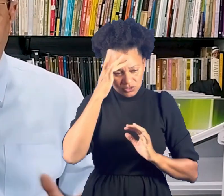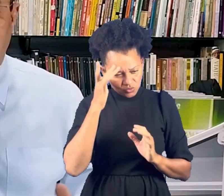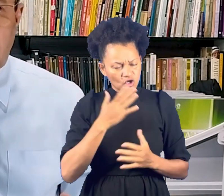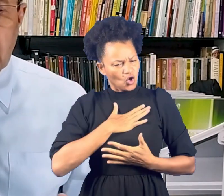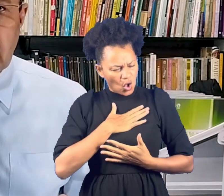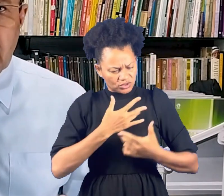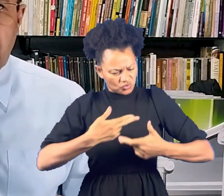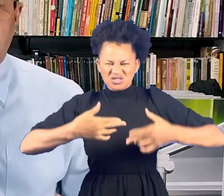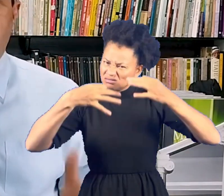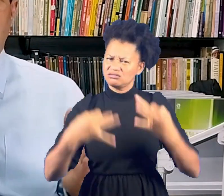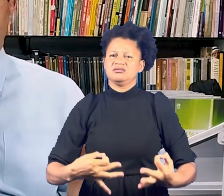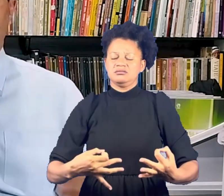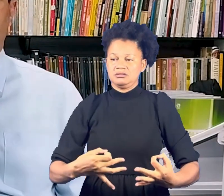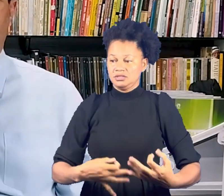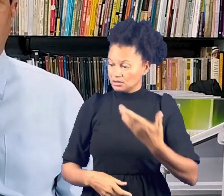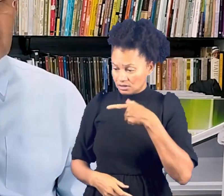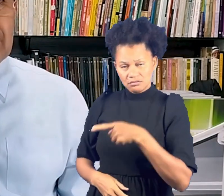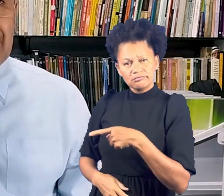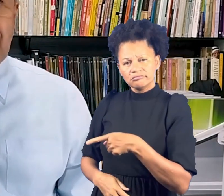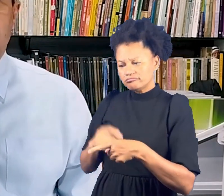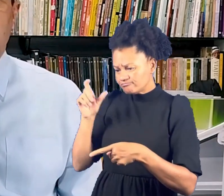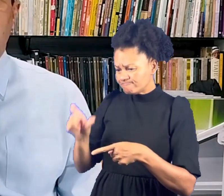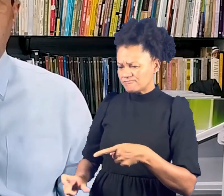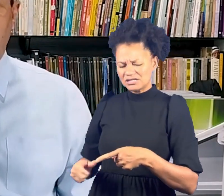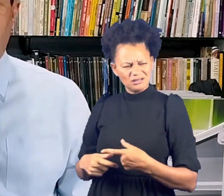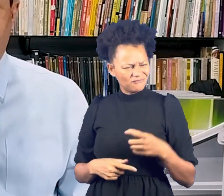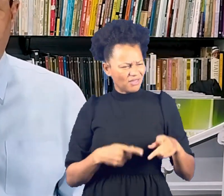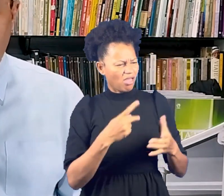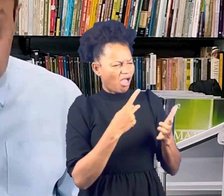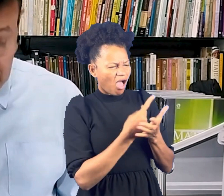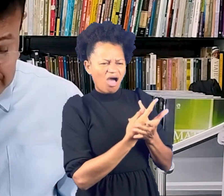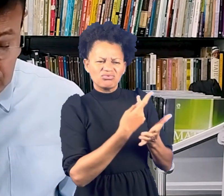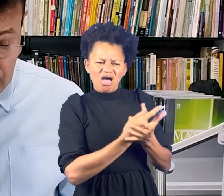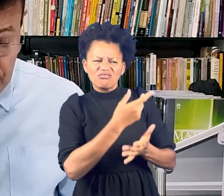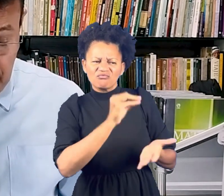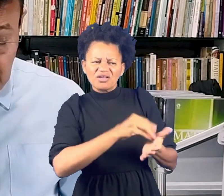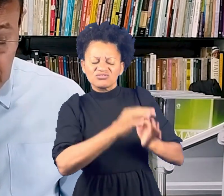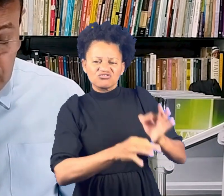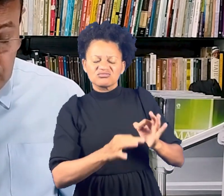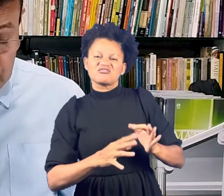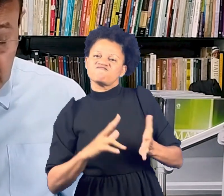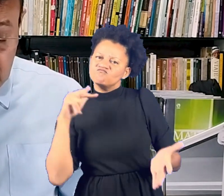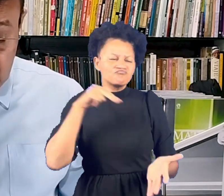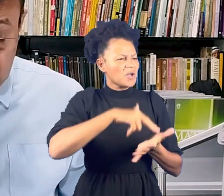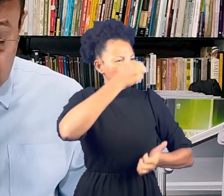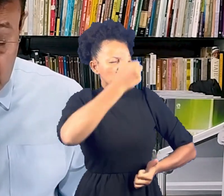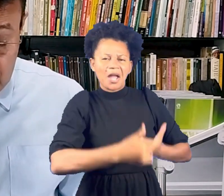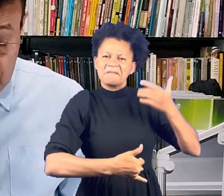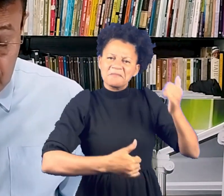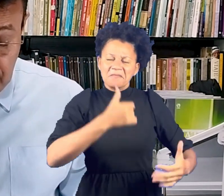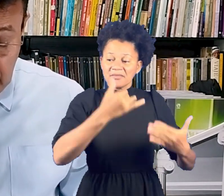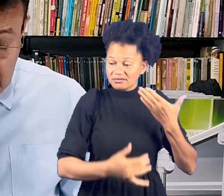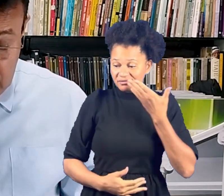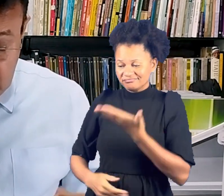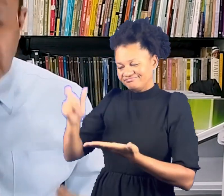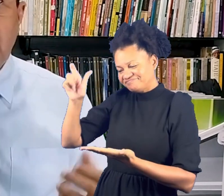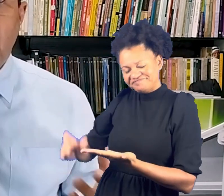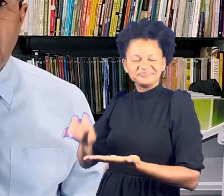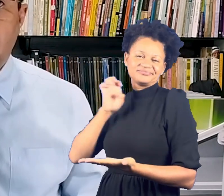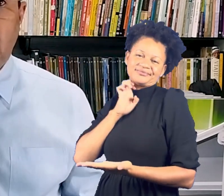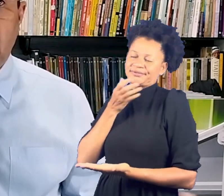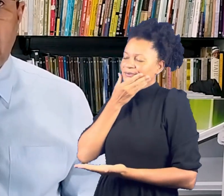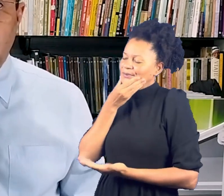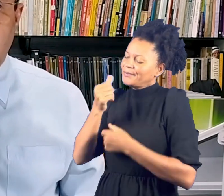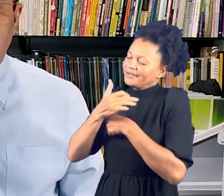a injustiça faz este homem estar inconformado. Então, meus queridos, Estevão é um